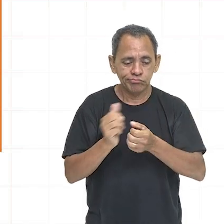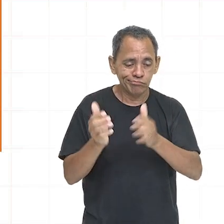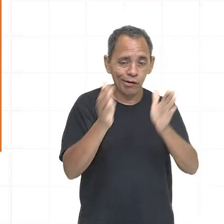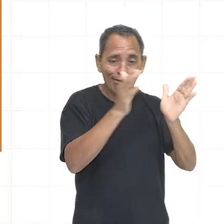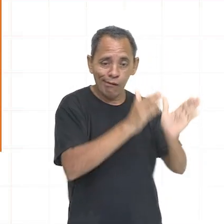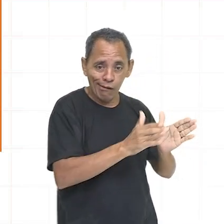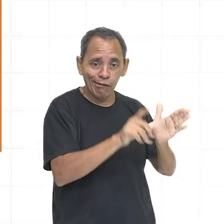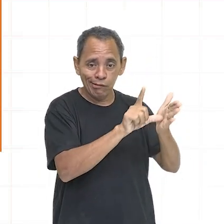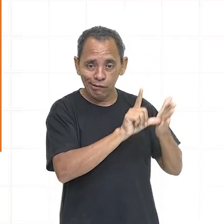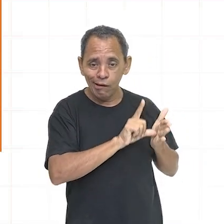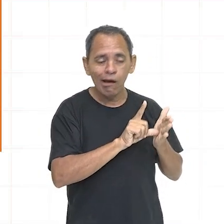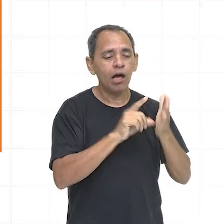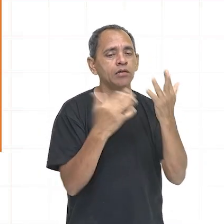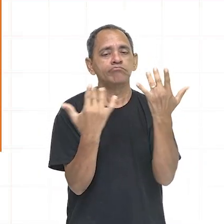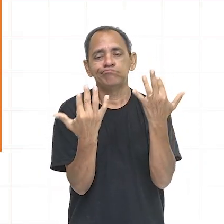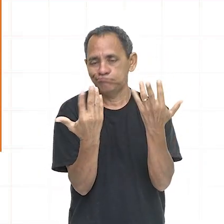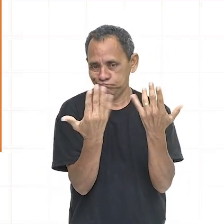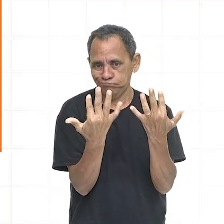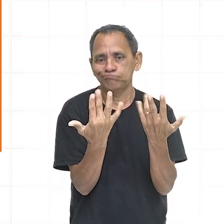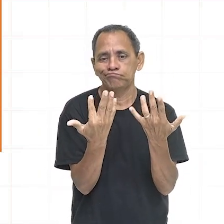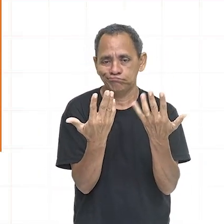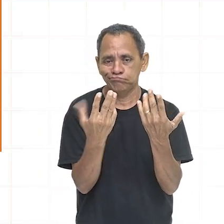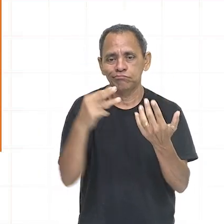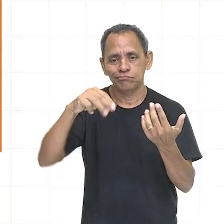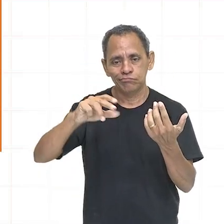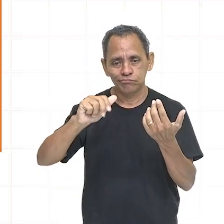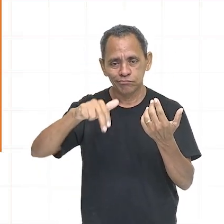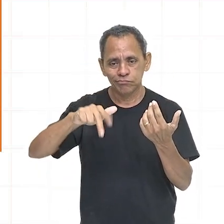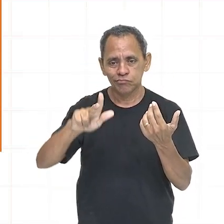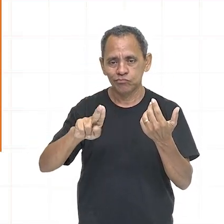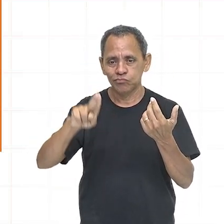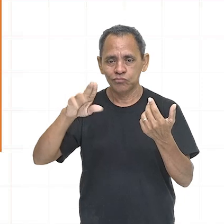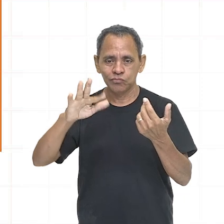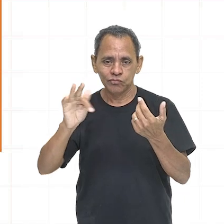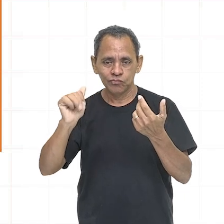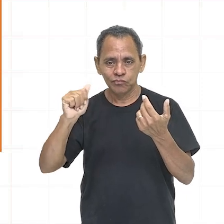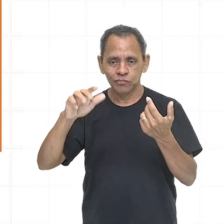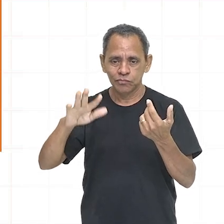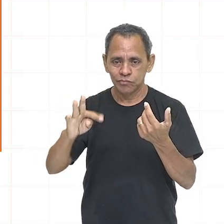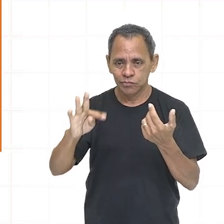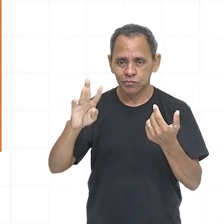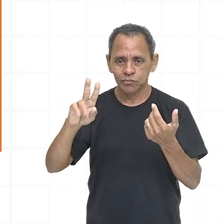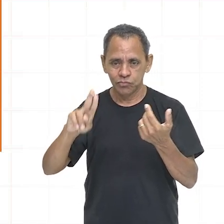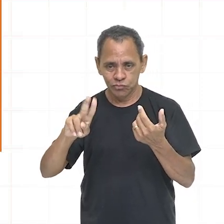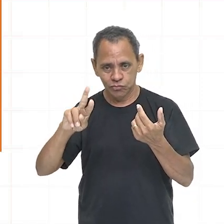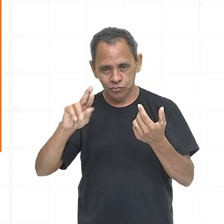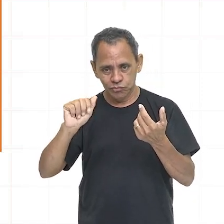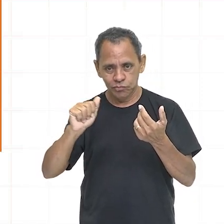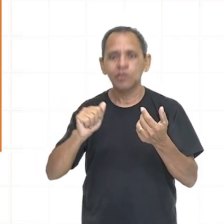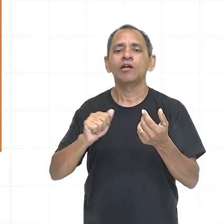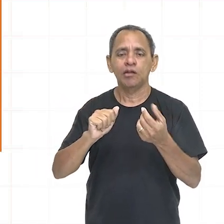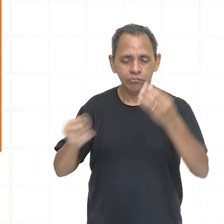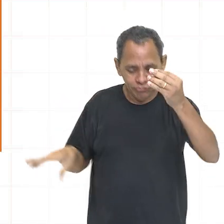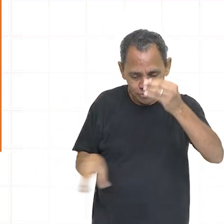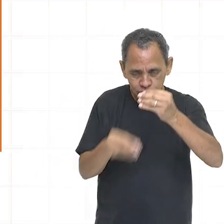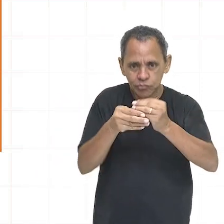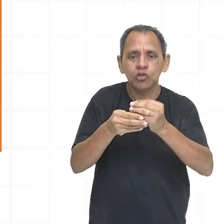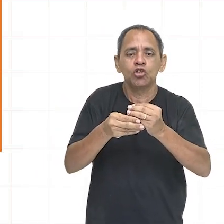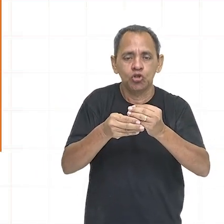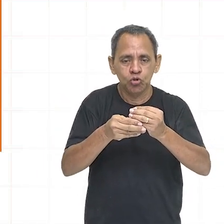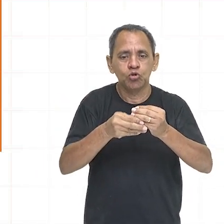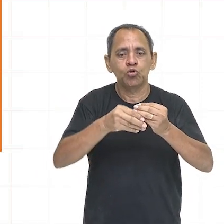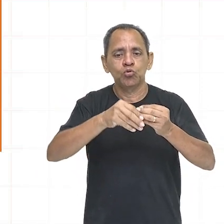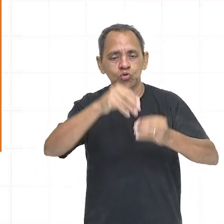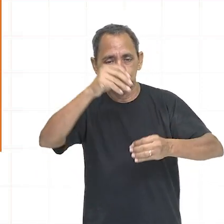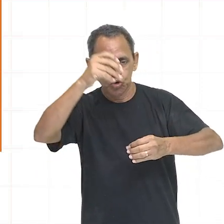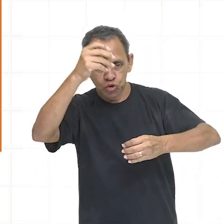parte do artesanato, né, da parte da manufatura e introduzindo o maquinário. Isso acabou resultando aí,